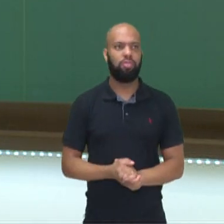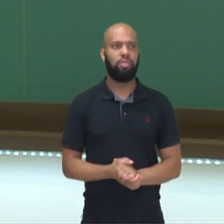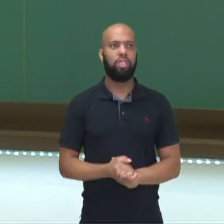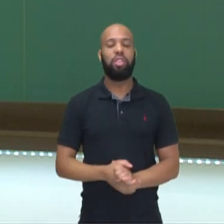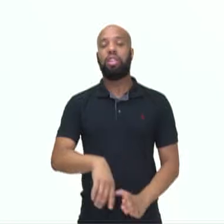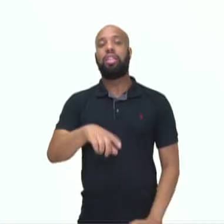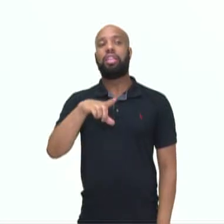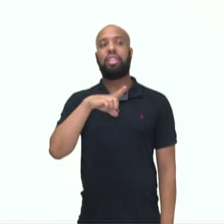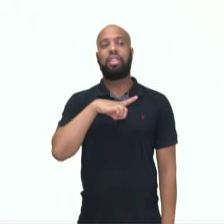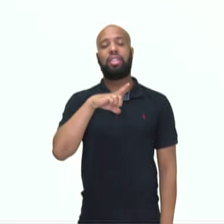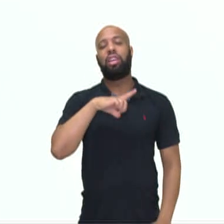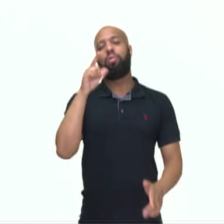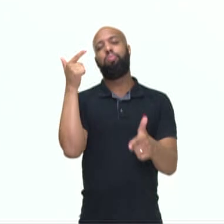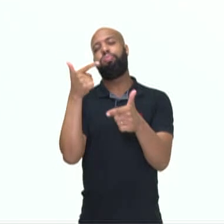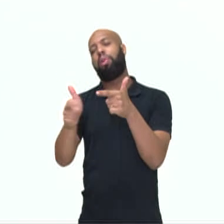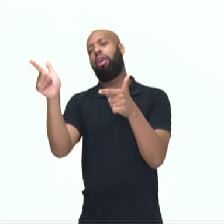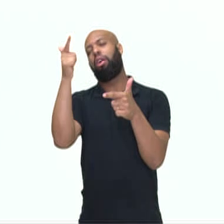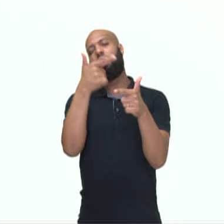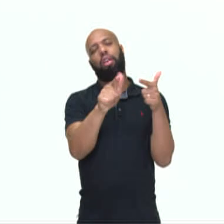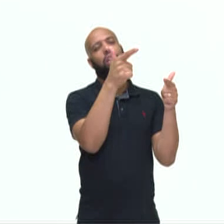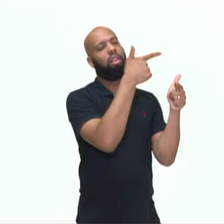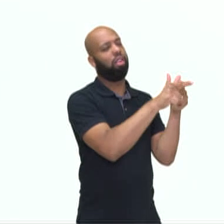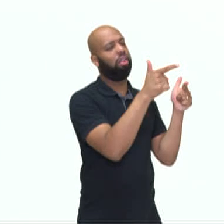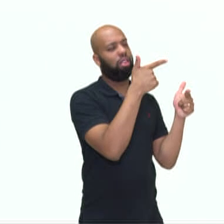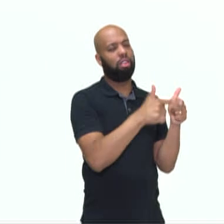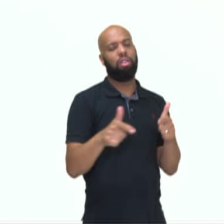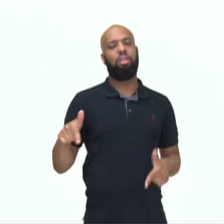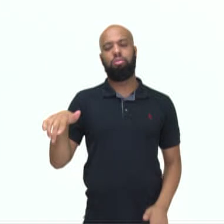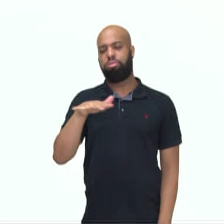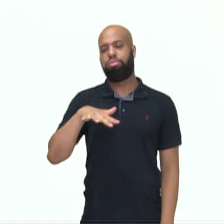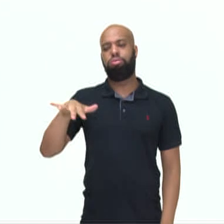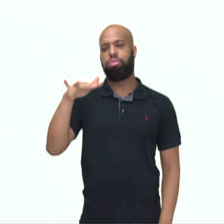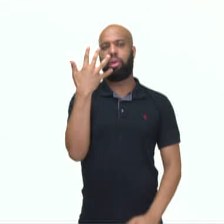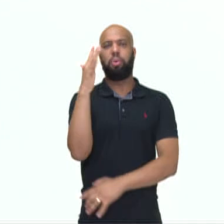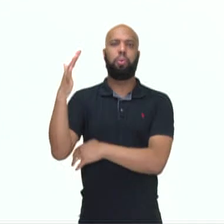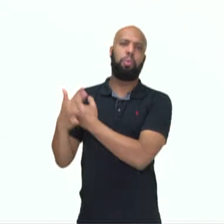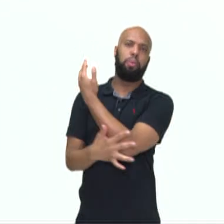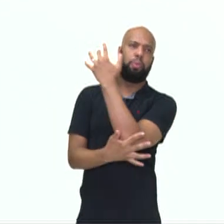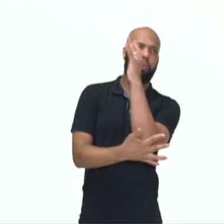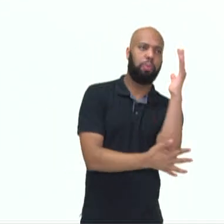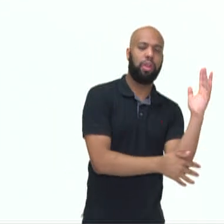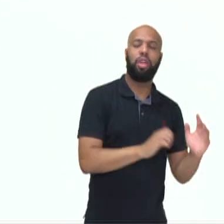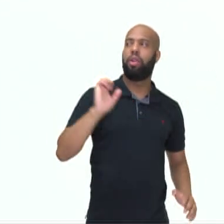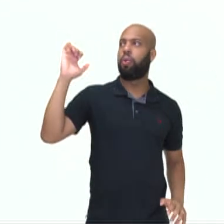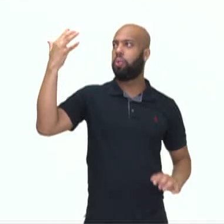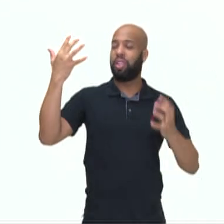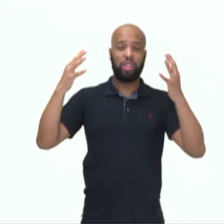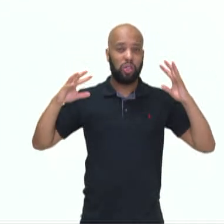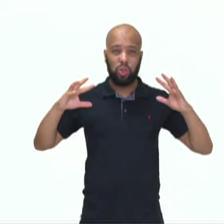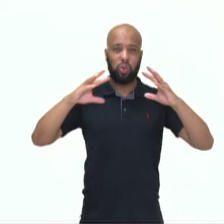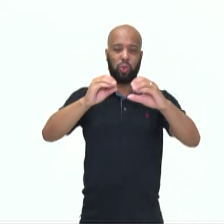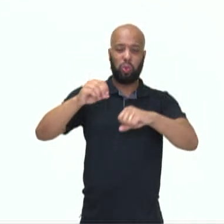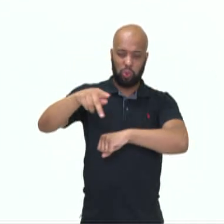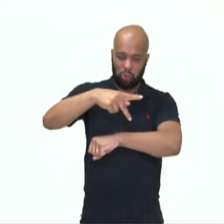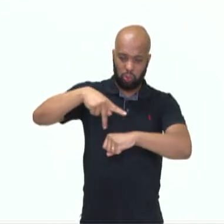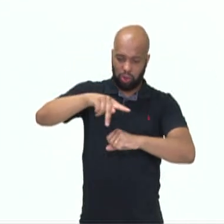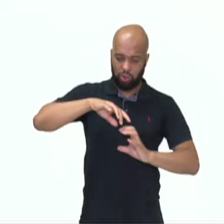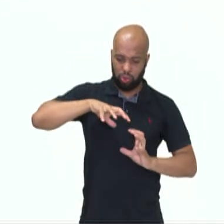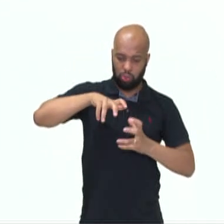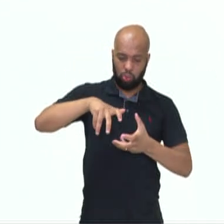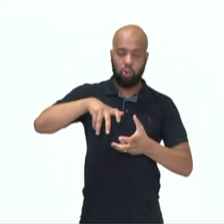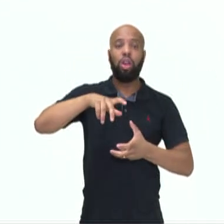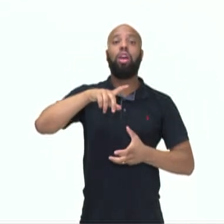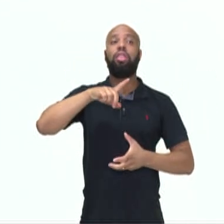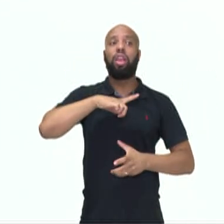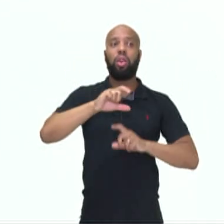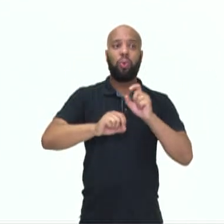Entre os grandes problemas ambientais urbanos que ocorrem em todos os países do mundo,